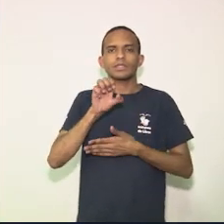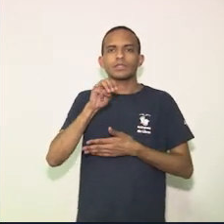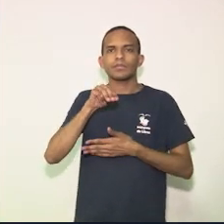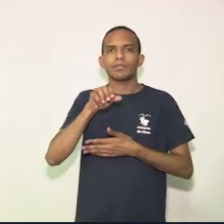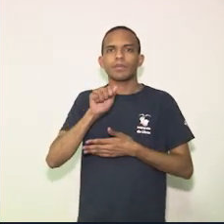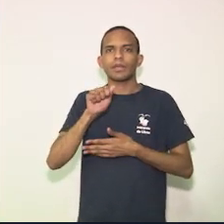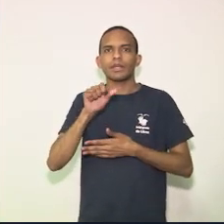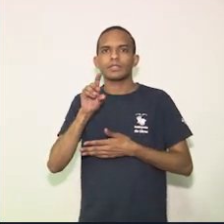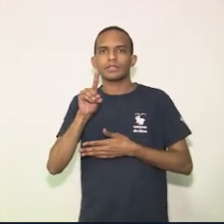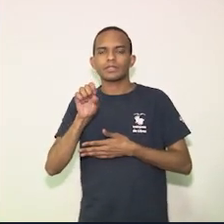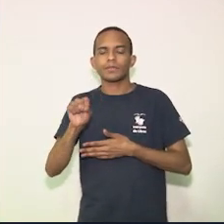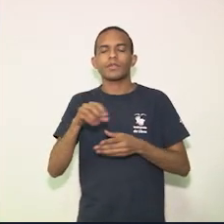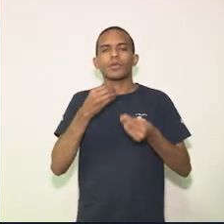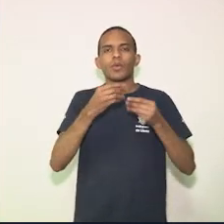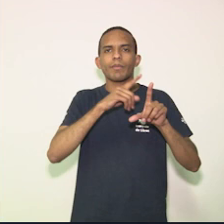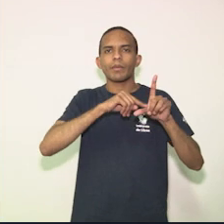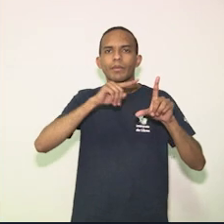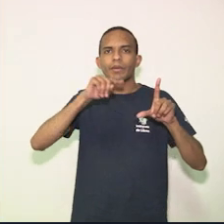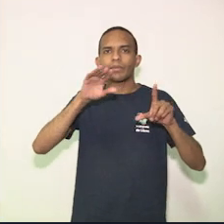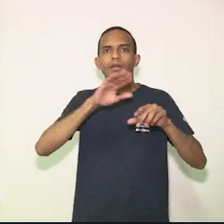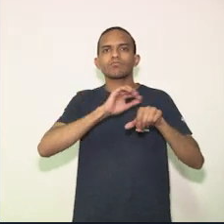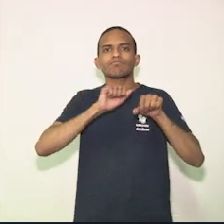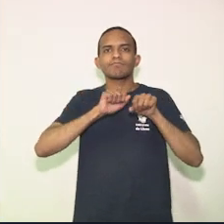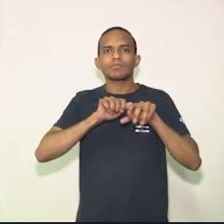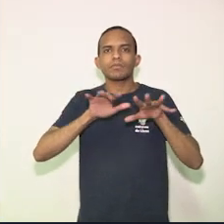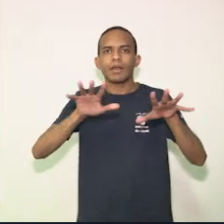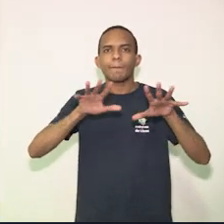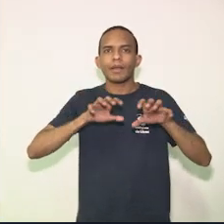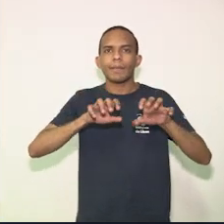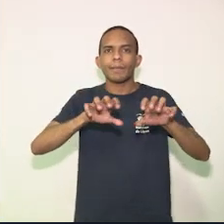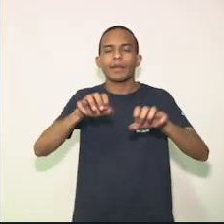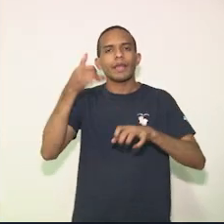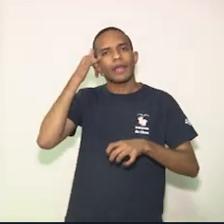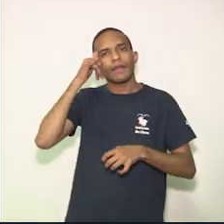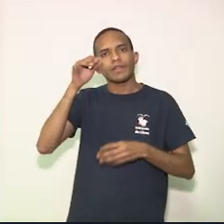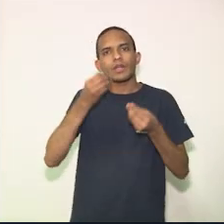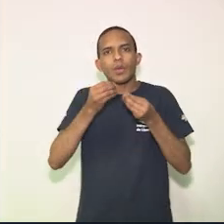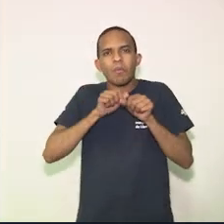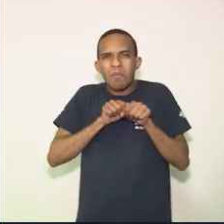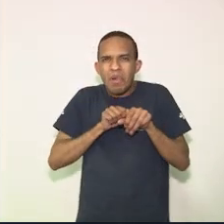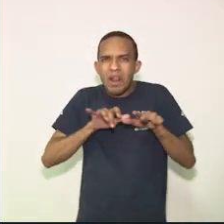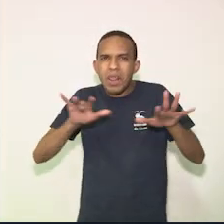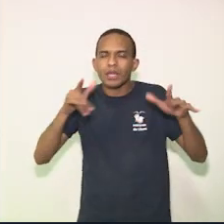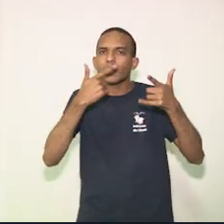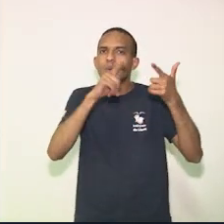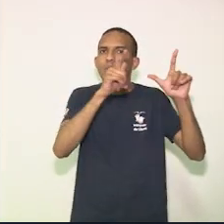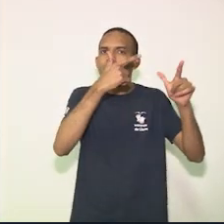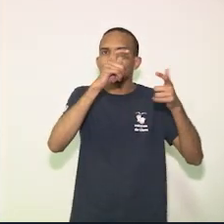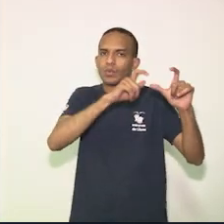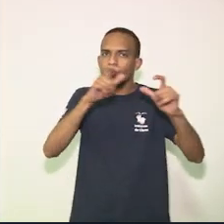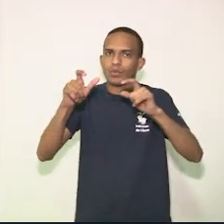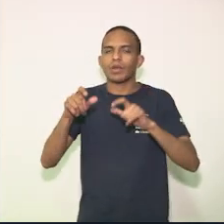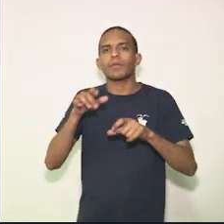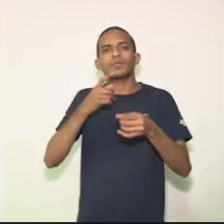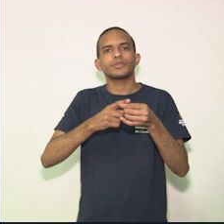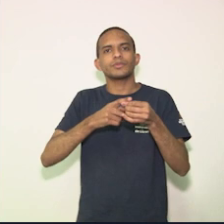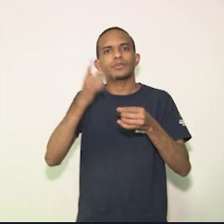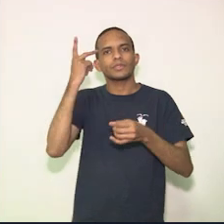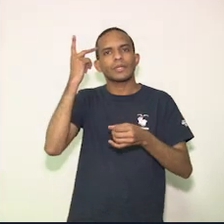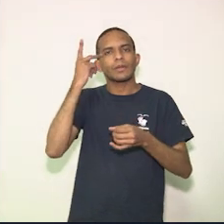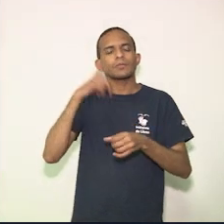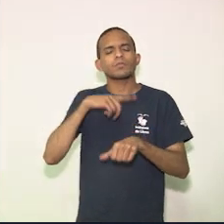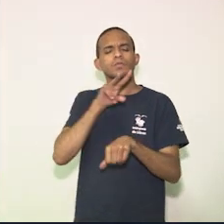O controle da cadeia epidemiológica em clusters evita a disseminação da doença para outras regiões. O município de São Paulo